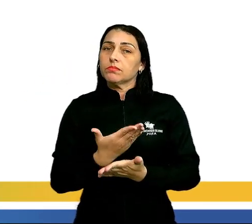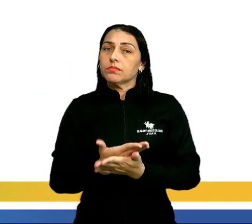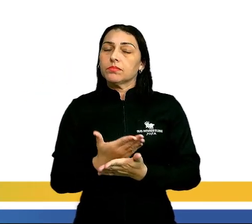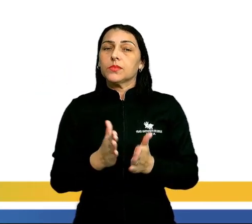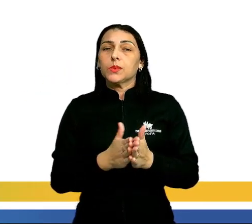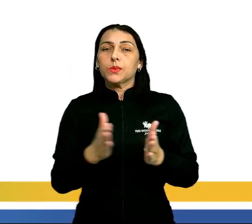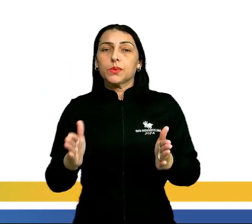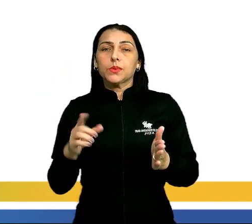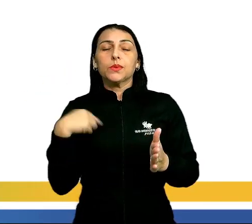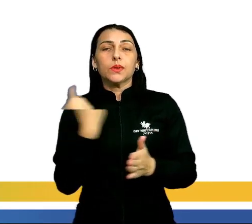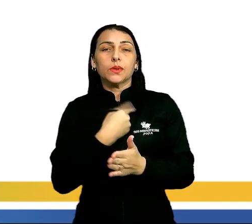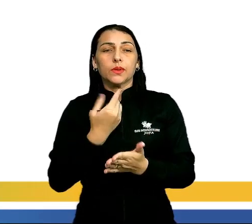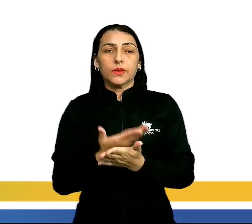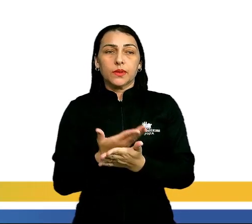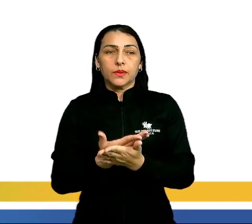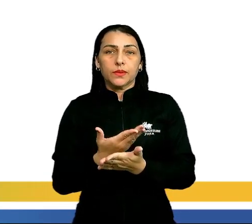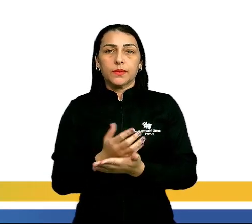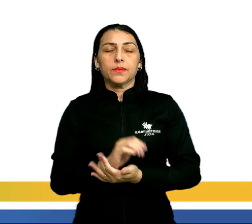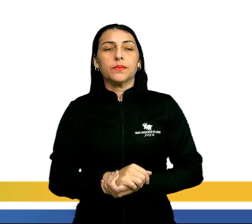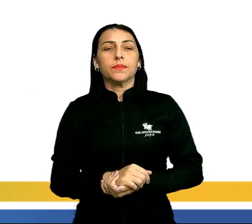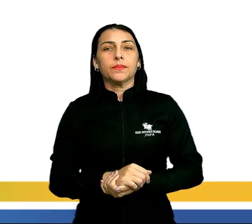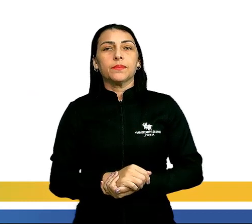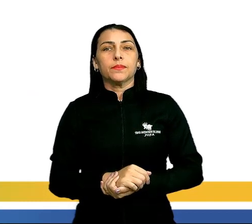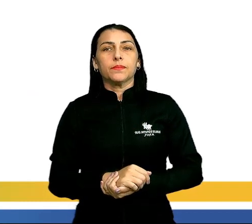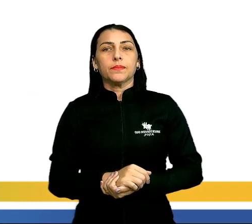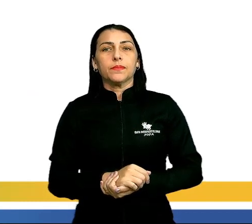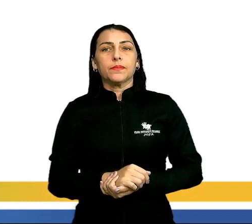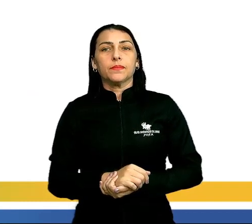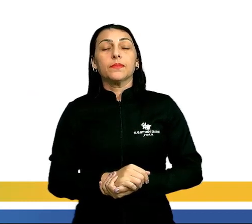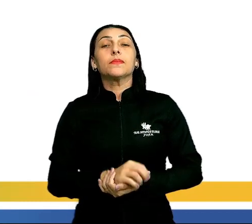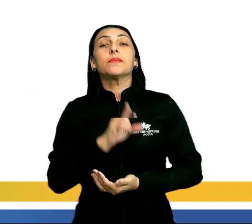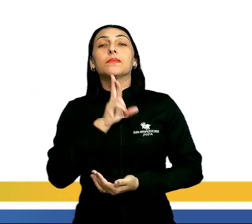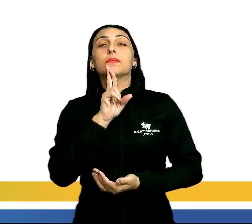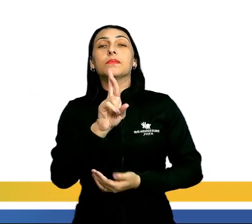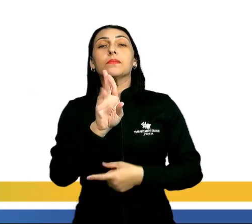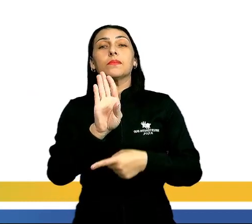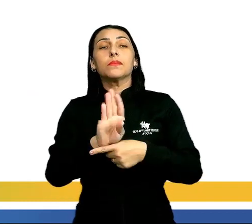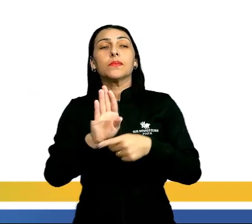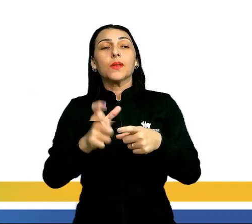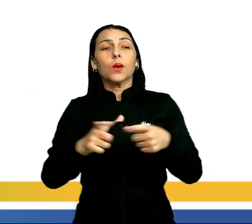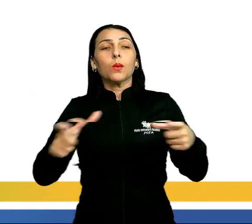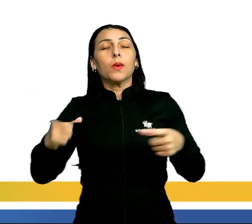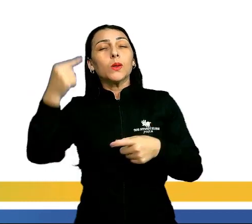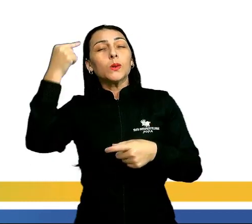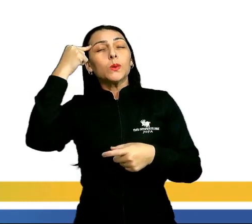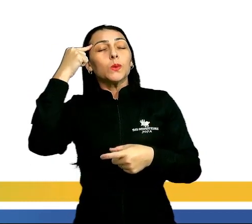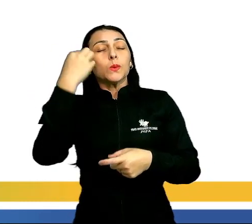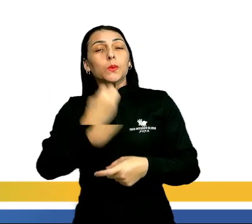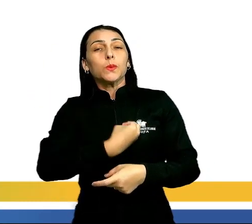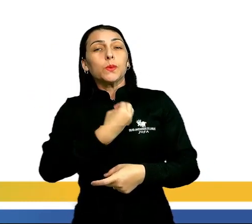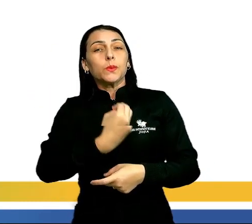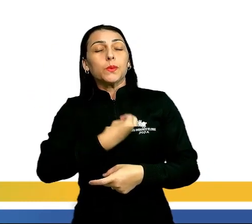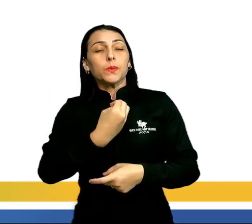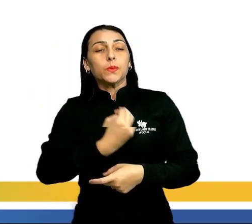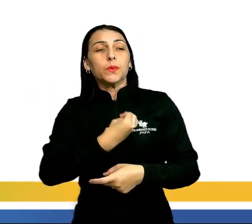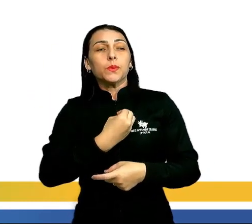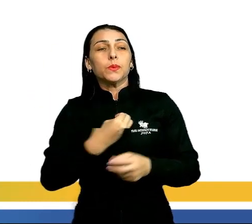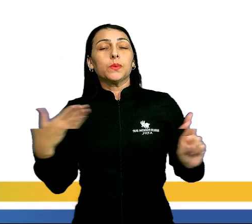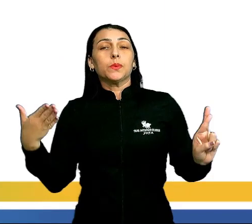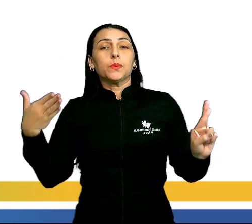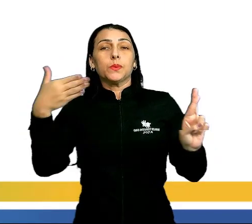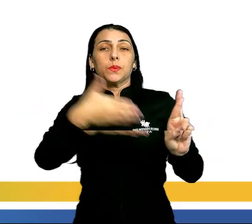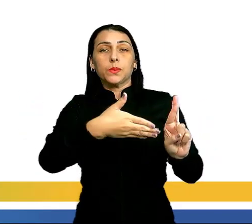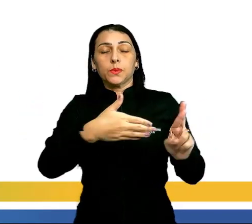aí ao longo das nossas aulas. Bom, então, gabarito é aumento da expectativa de vida. Essas são